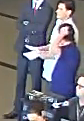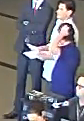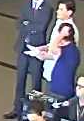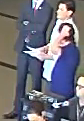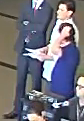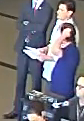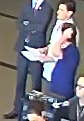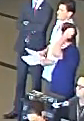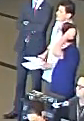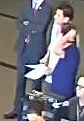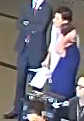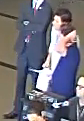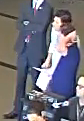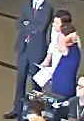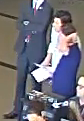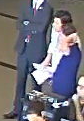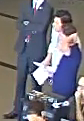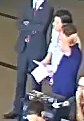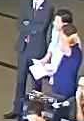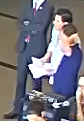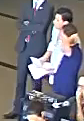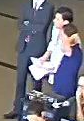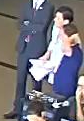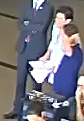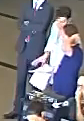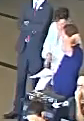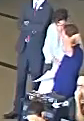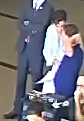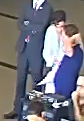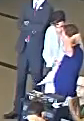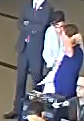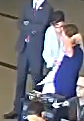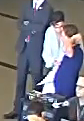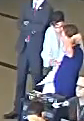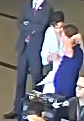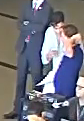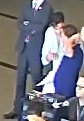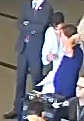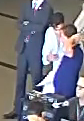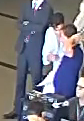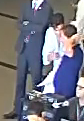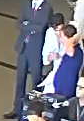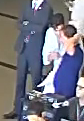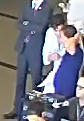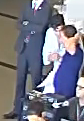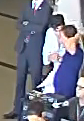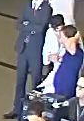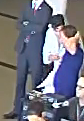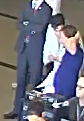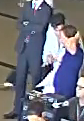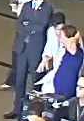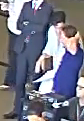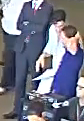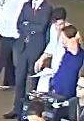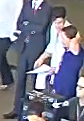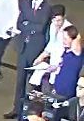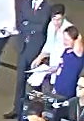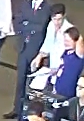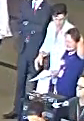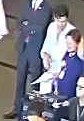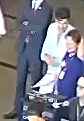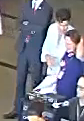perguntas fundamentais pra gente começar a fazer e esse debate nós temos aqui inclusive